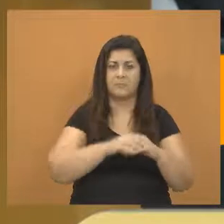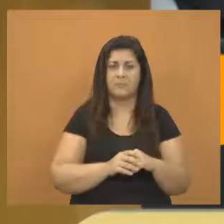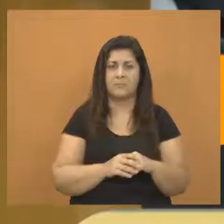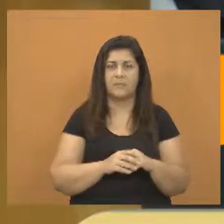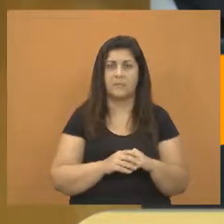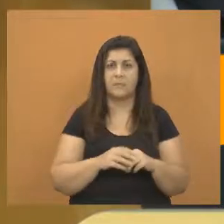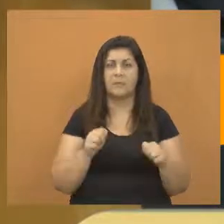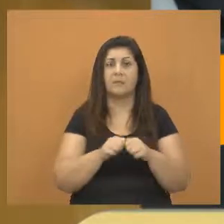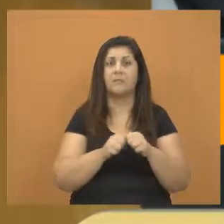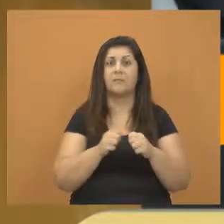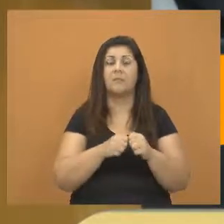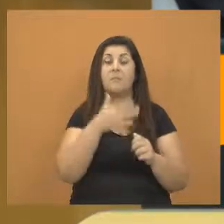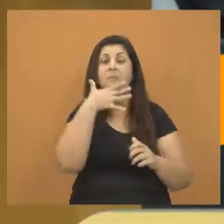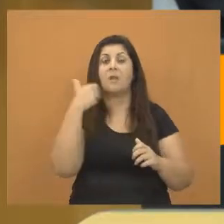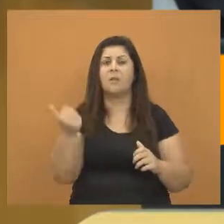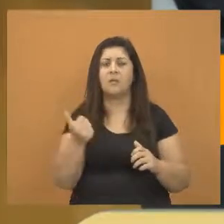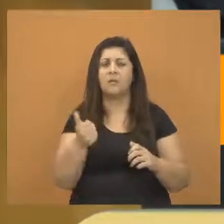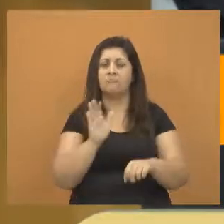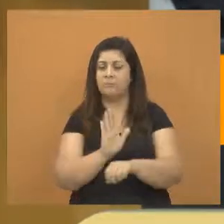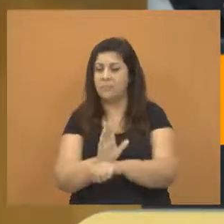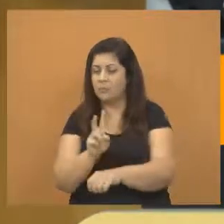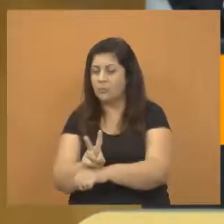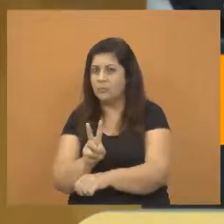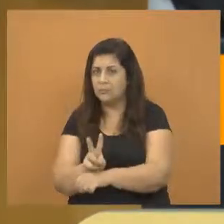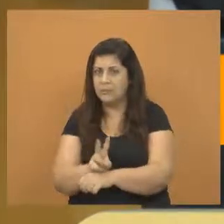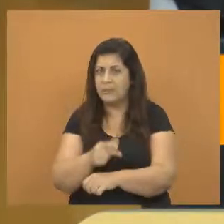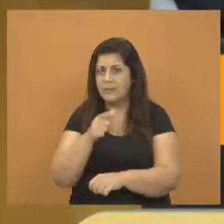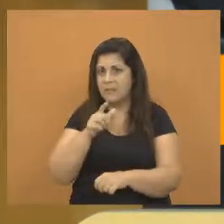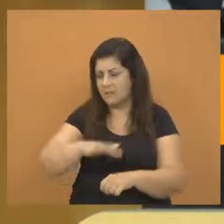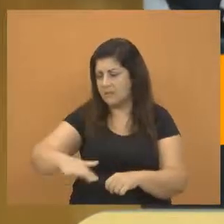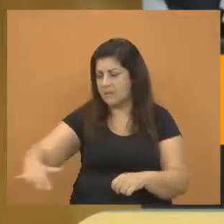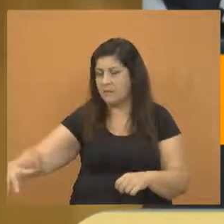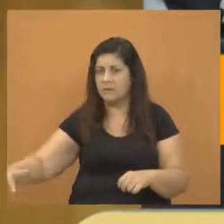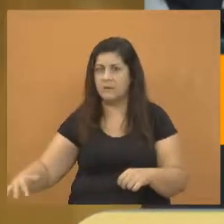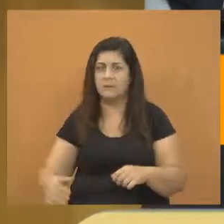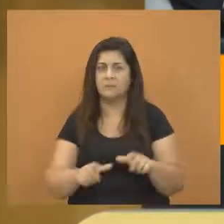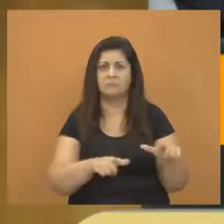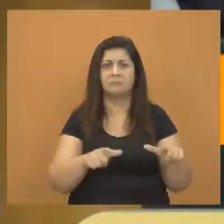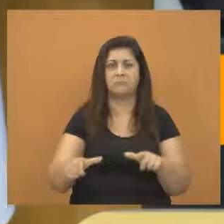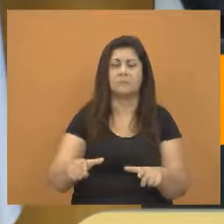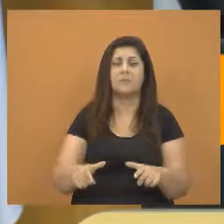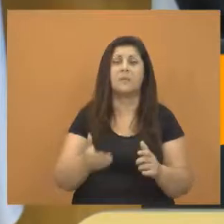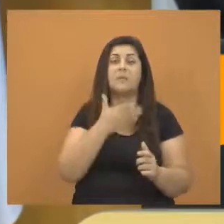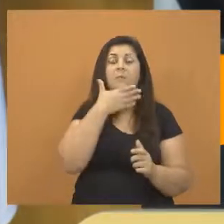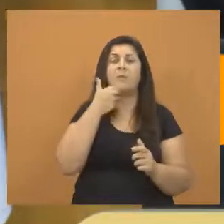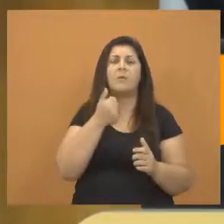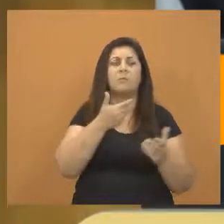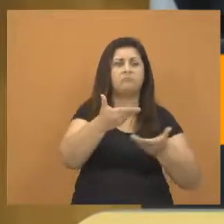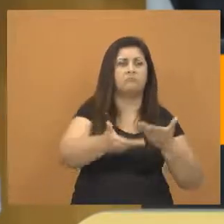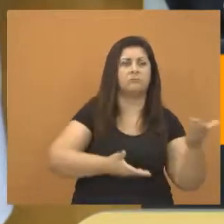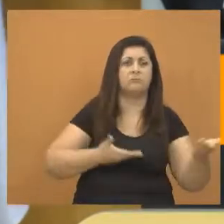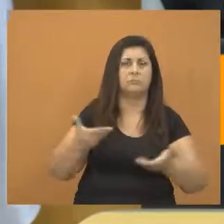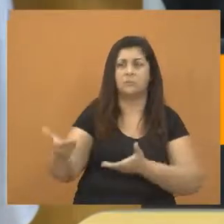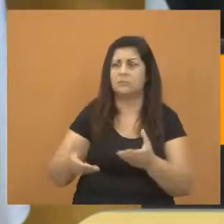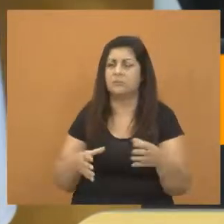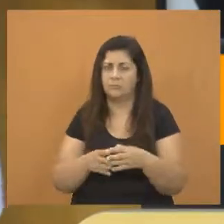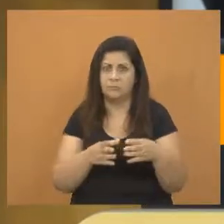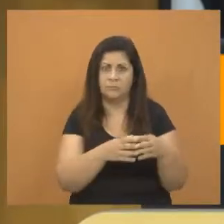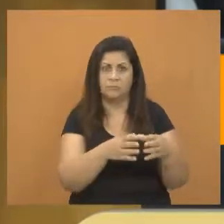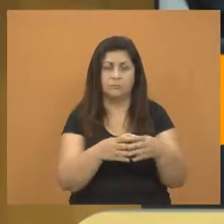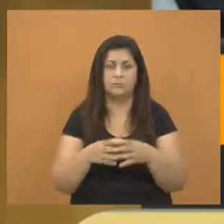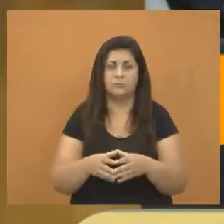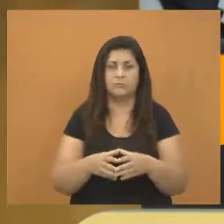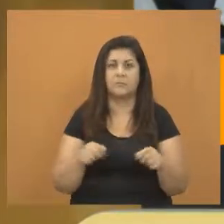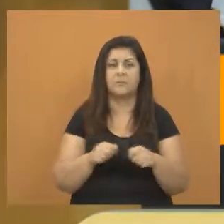do atendimento a crianças nos territórios, melhoria na relação com as entidades do município, ampliação